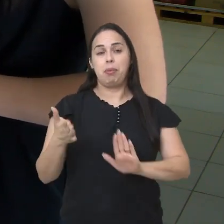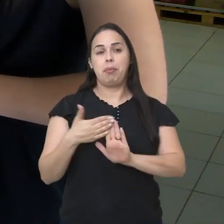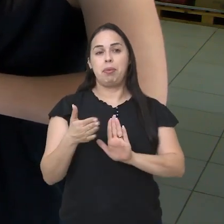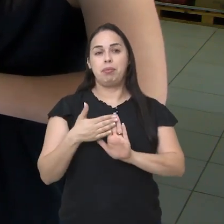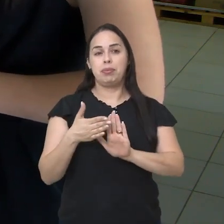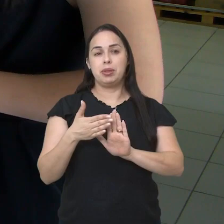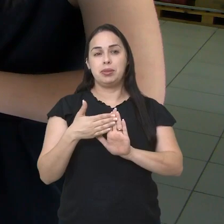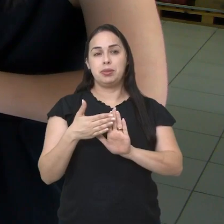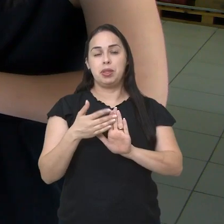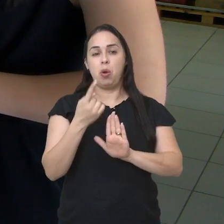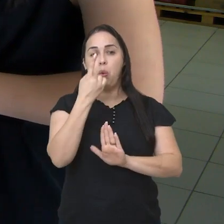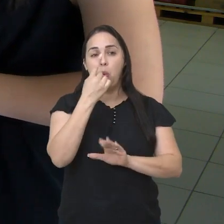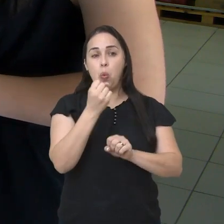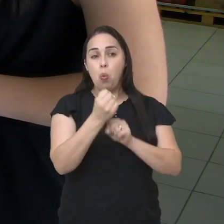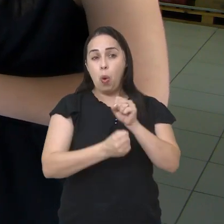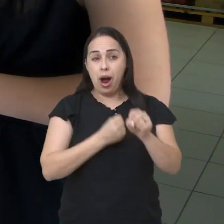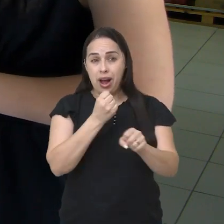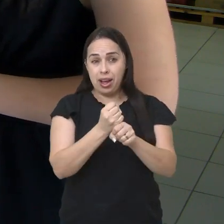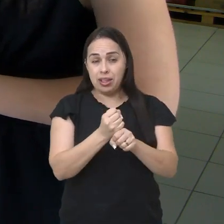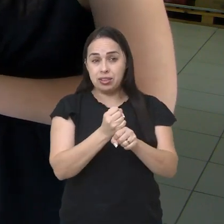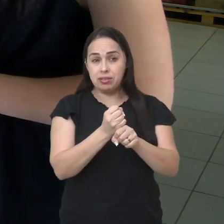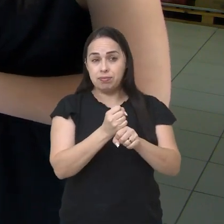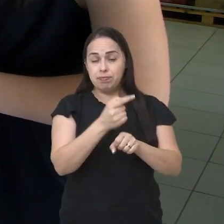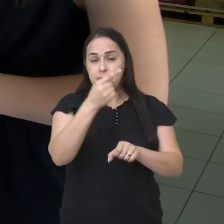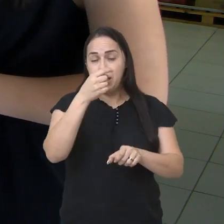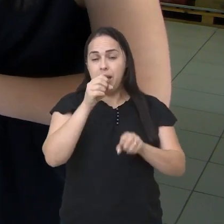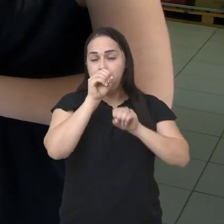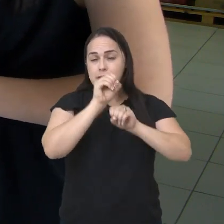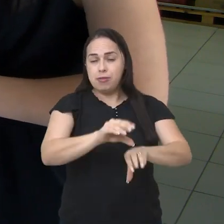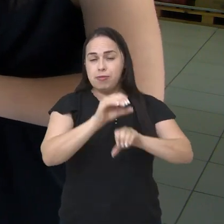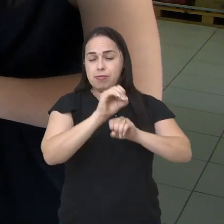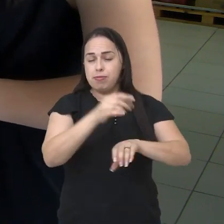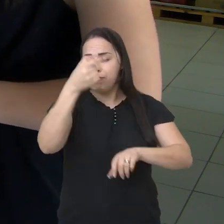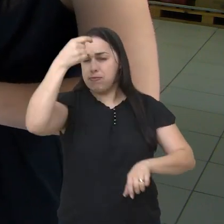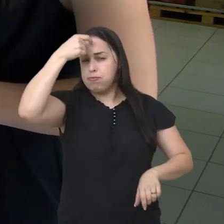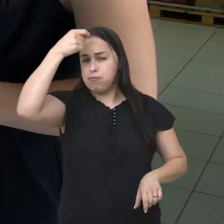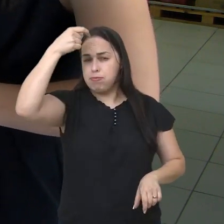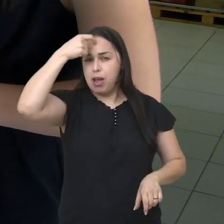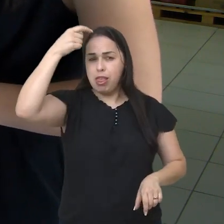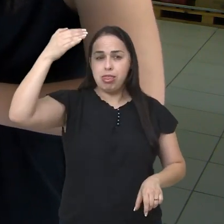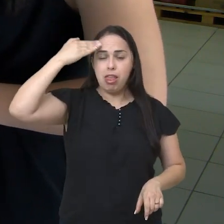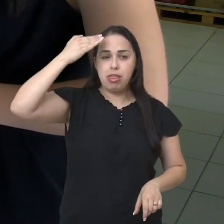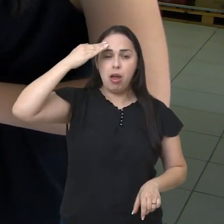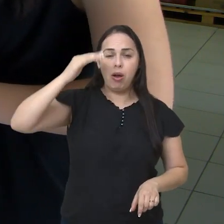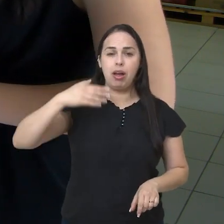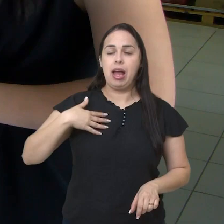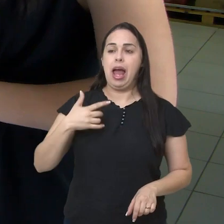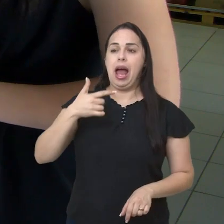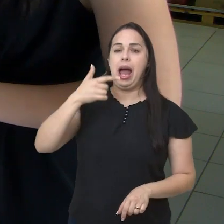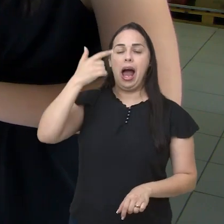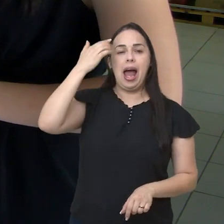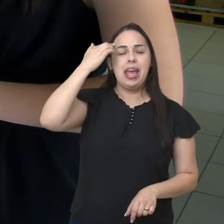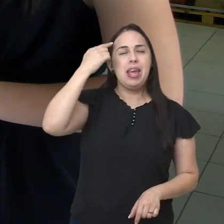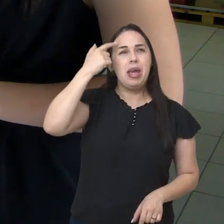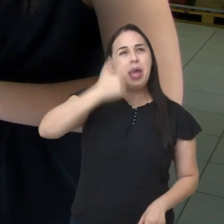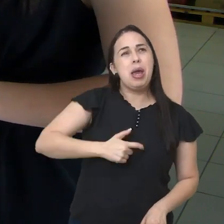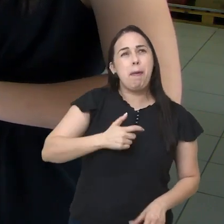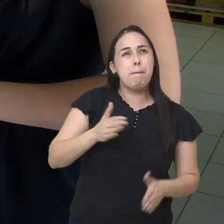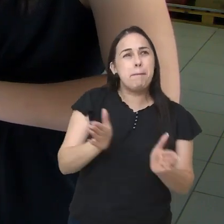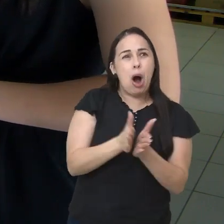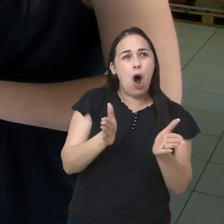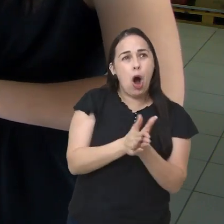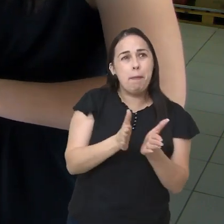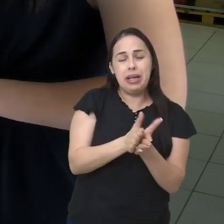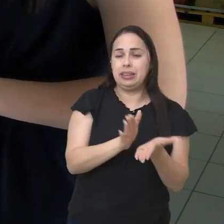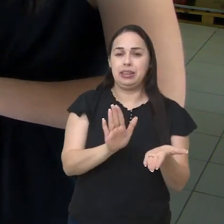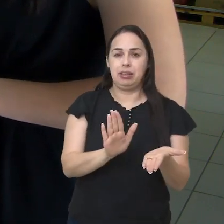durante um ano, trabalhar na mentalidade das pessoas, delas entenderem assim, não, eu não sou pobre, eu